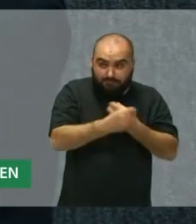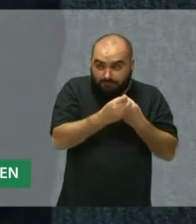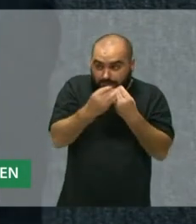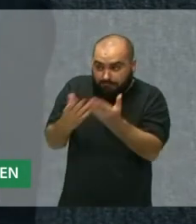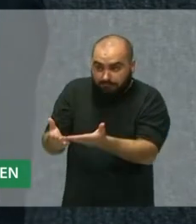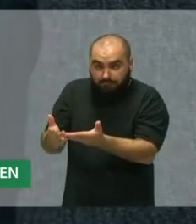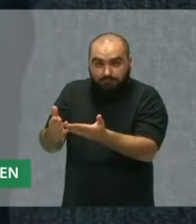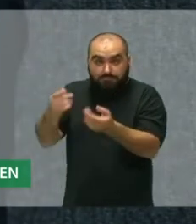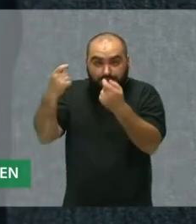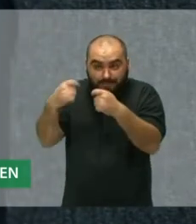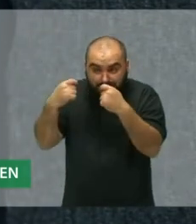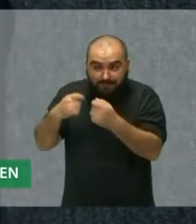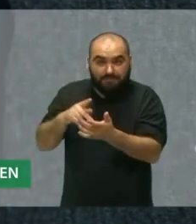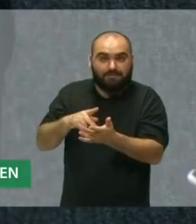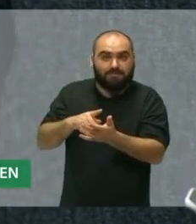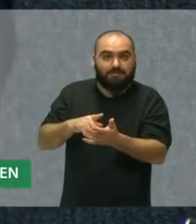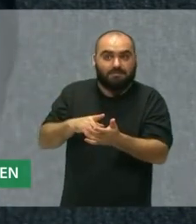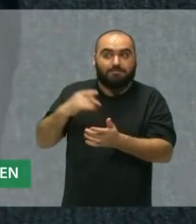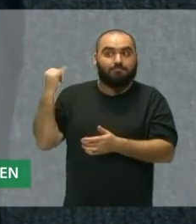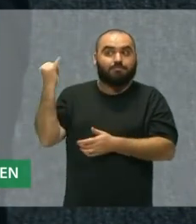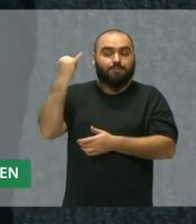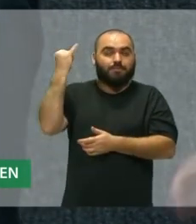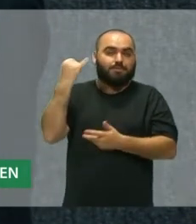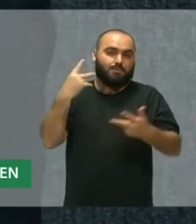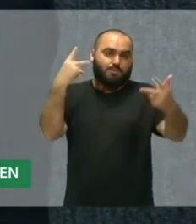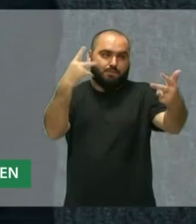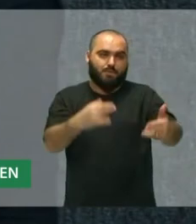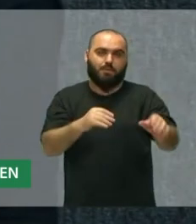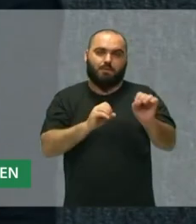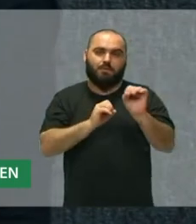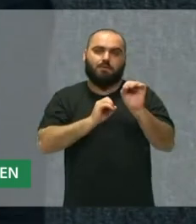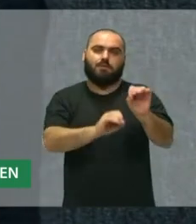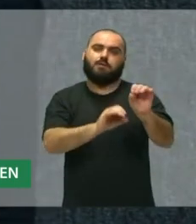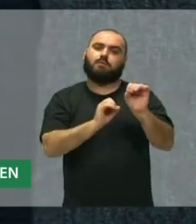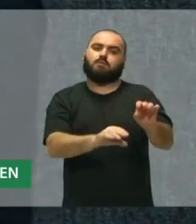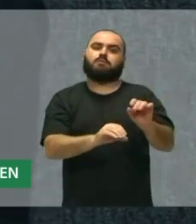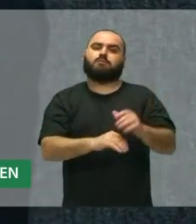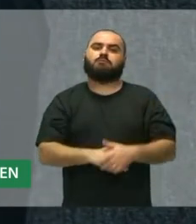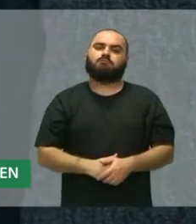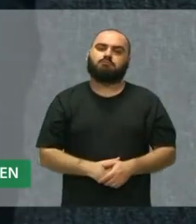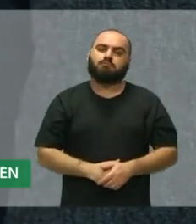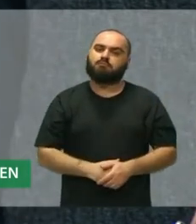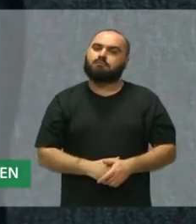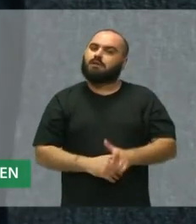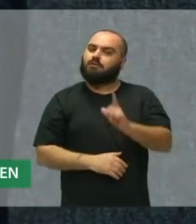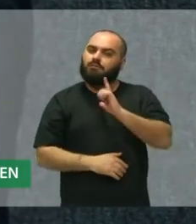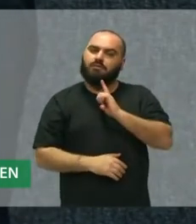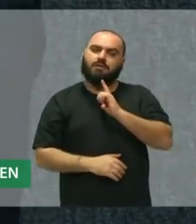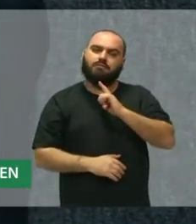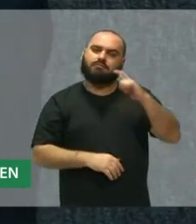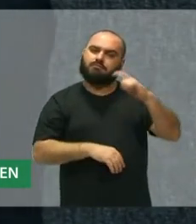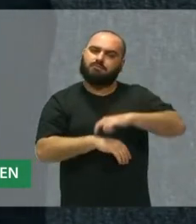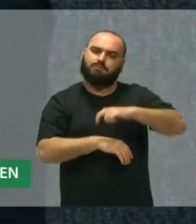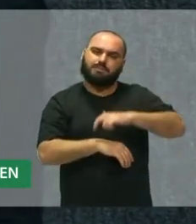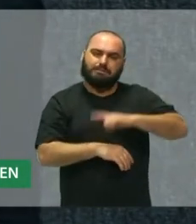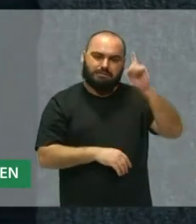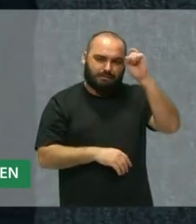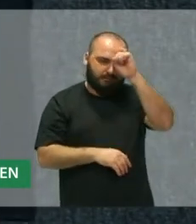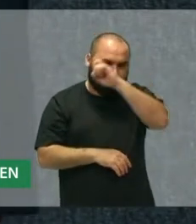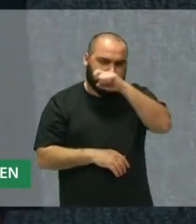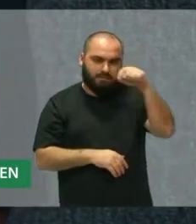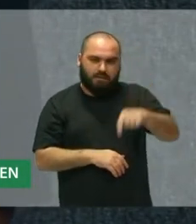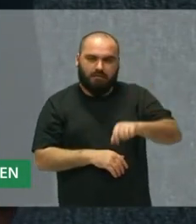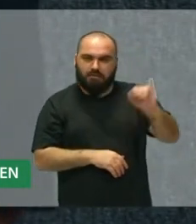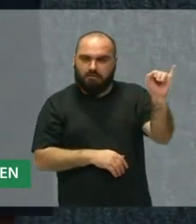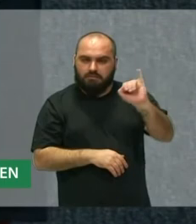precisa, é uma coisa tão importante assim como a educação. E a gente está passando por uma situação dessa aqui em Itajaí, e se a gente for